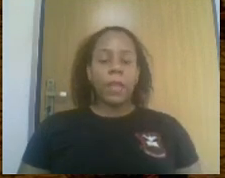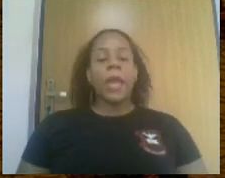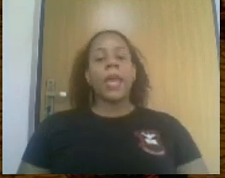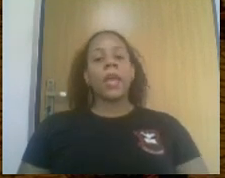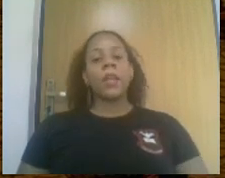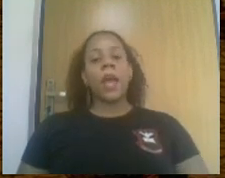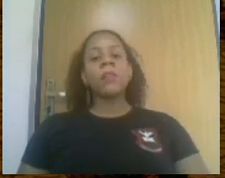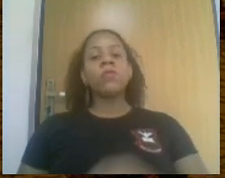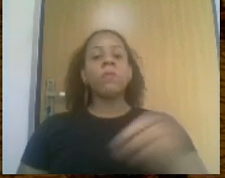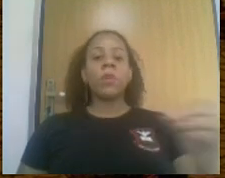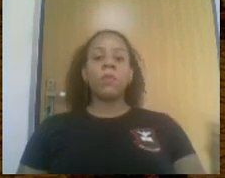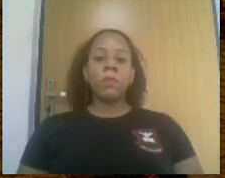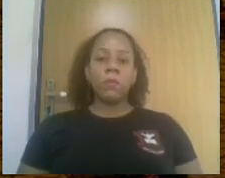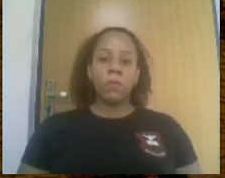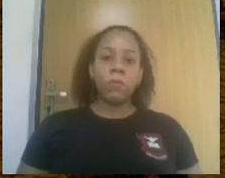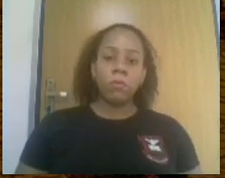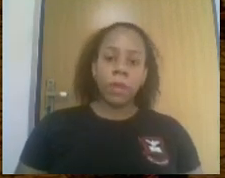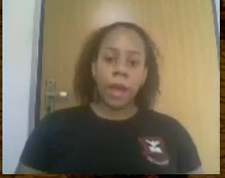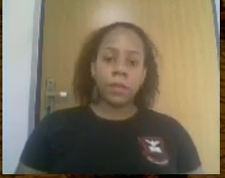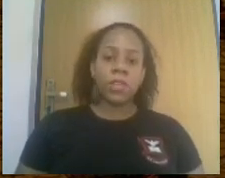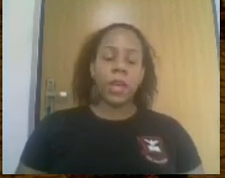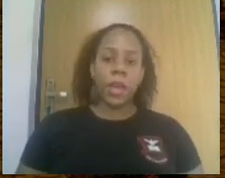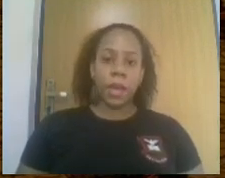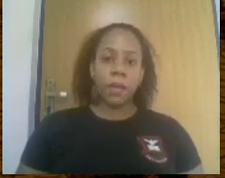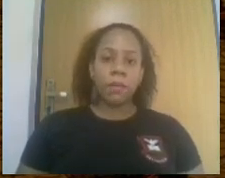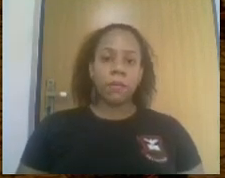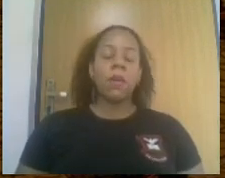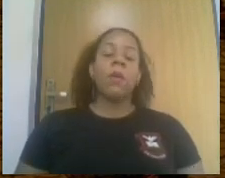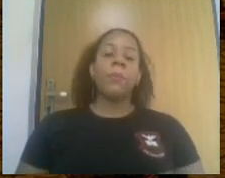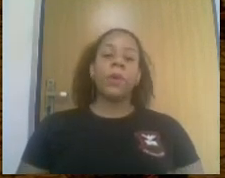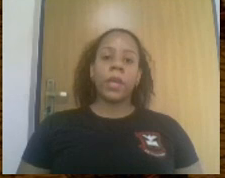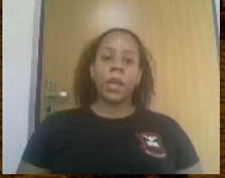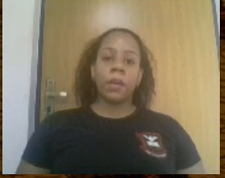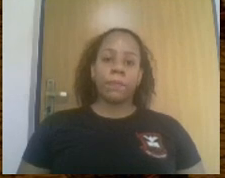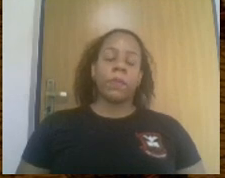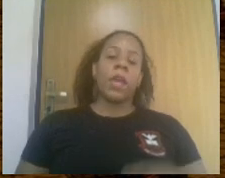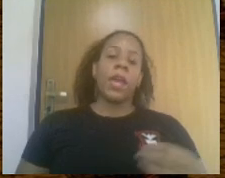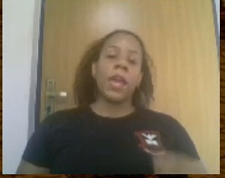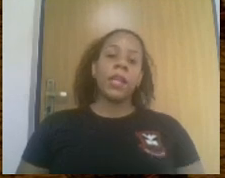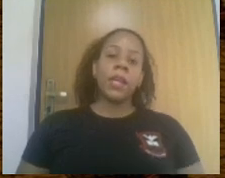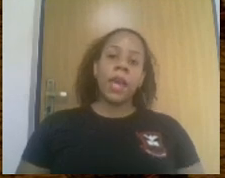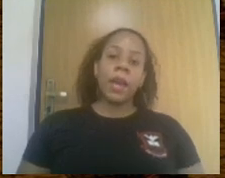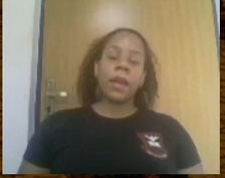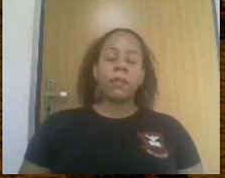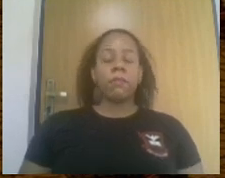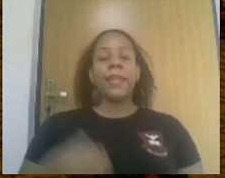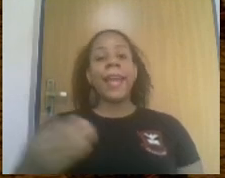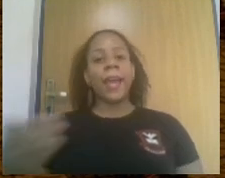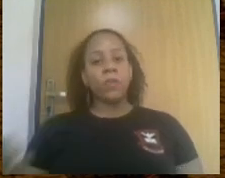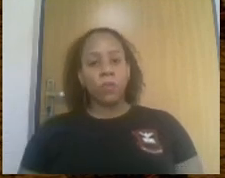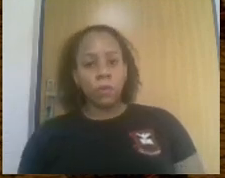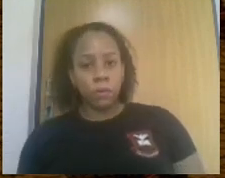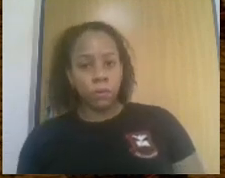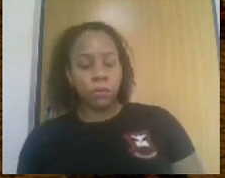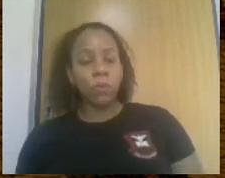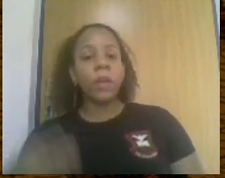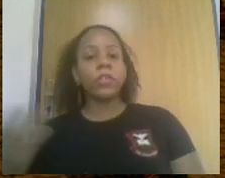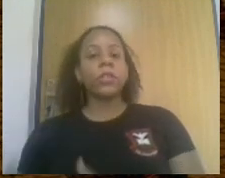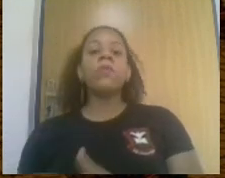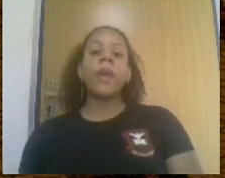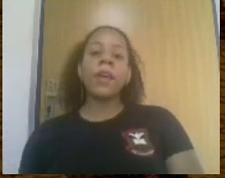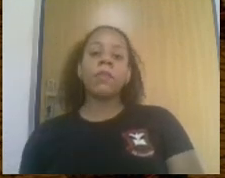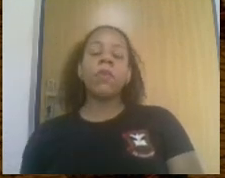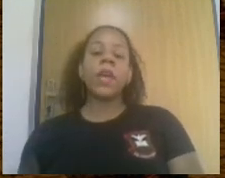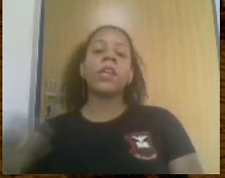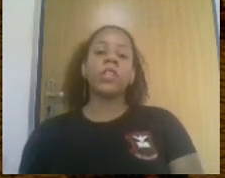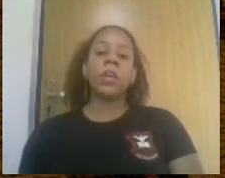Felipe ele assumiu o lugar de rei, porque ele era neto do